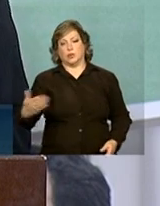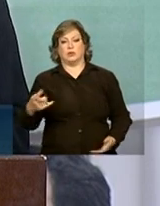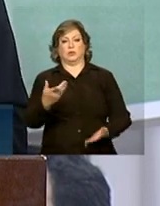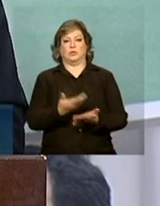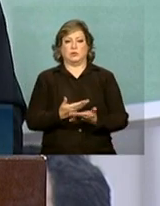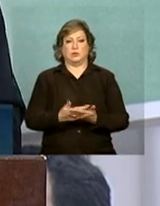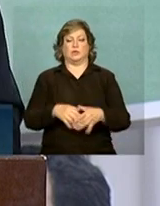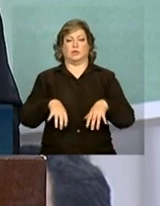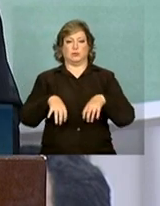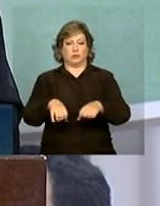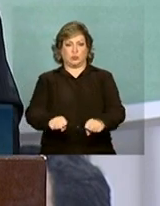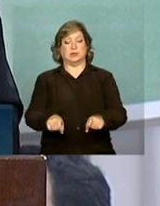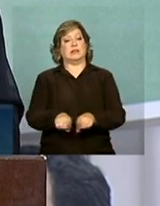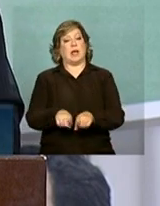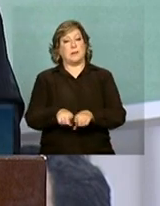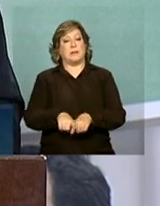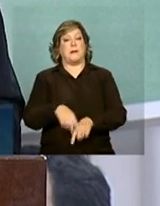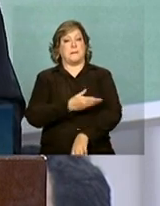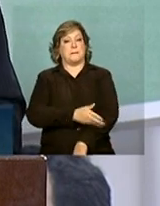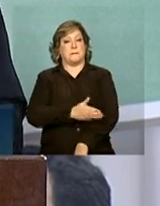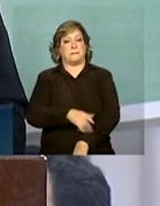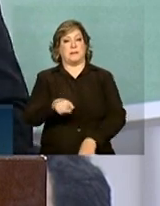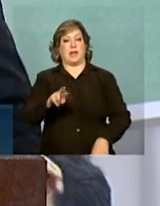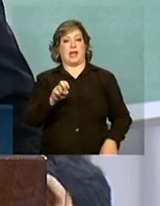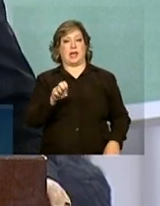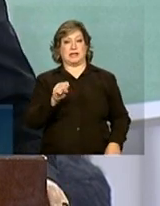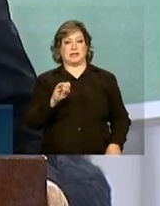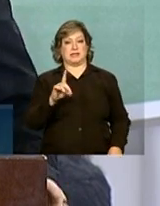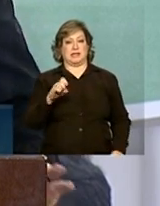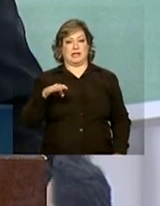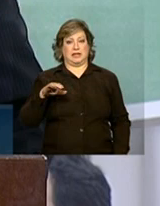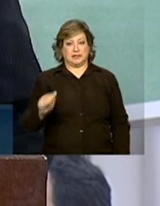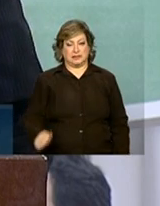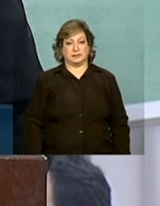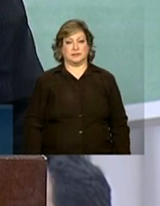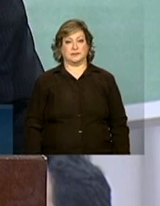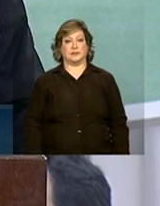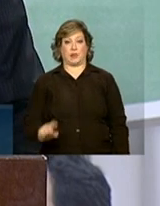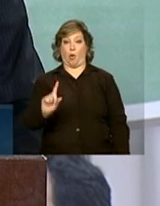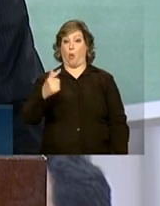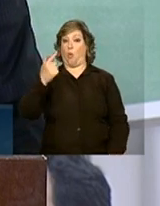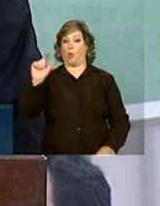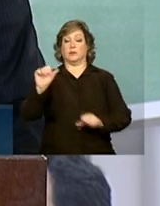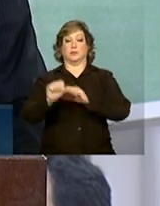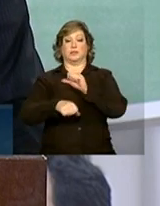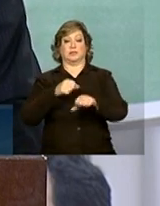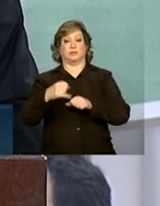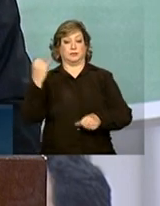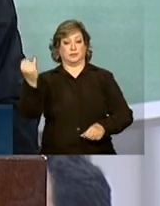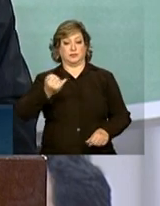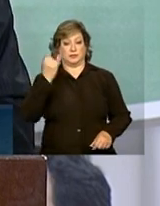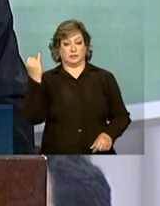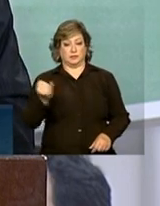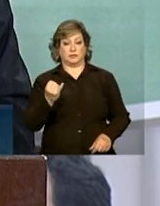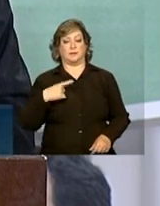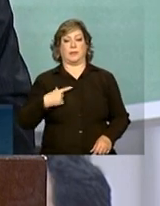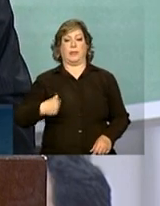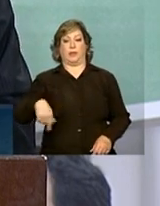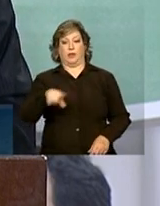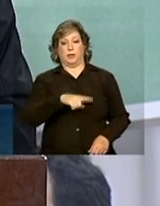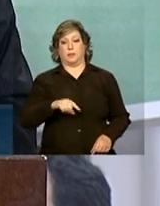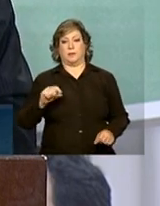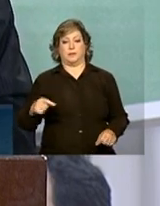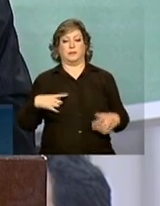e também a residência médica. A outra mudança importante é que nós